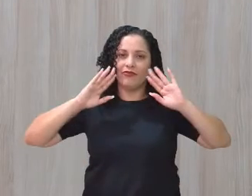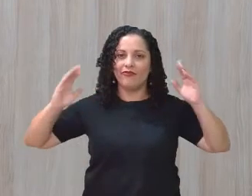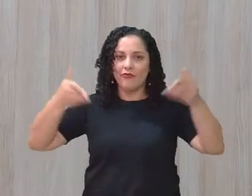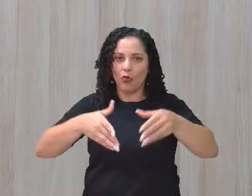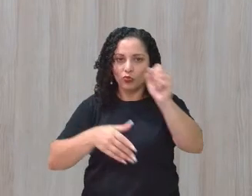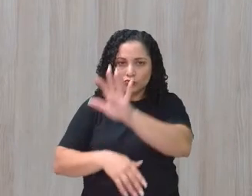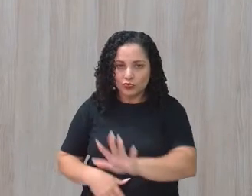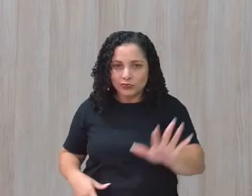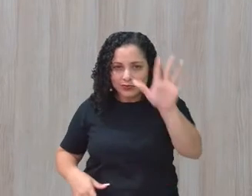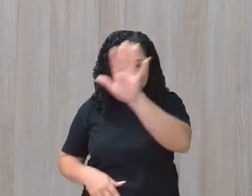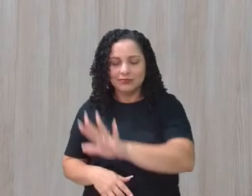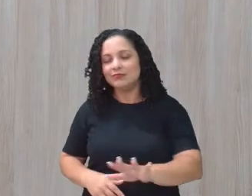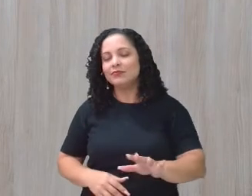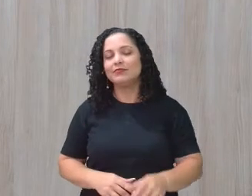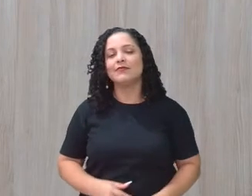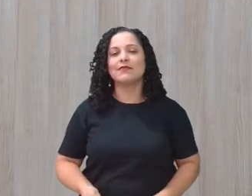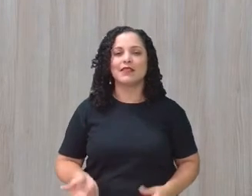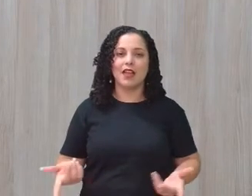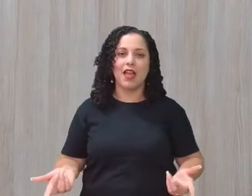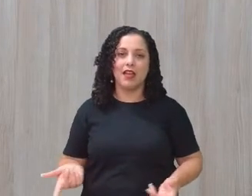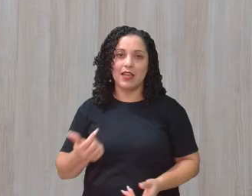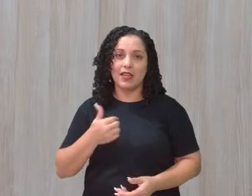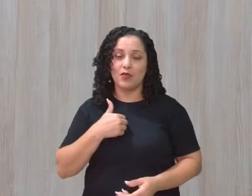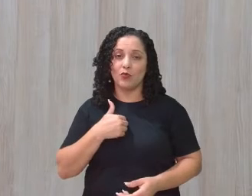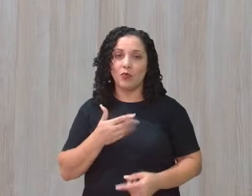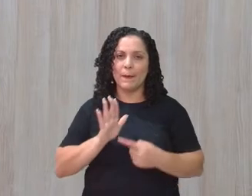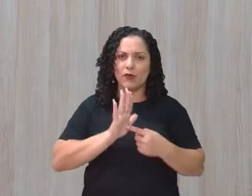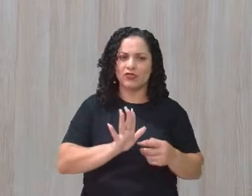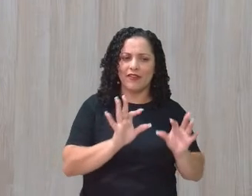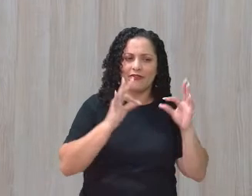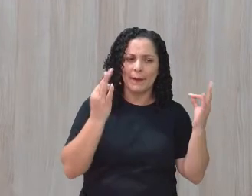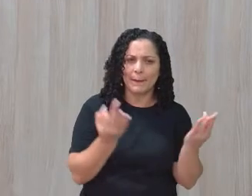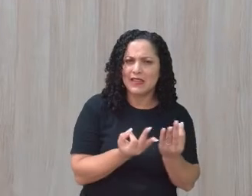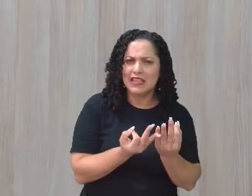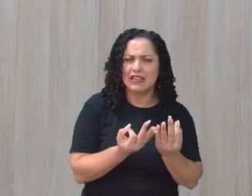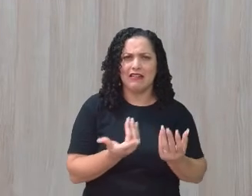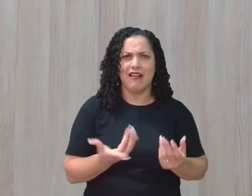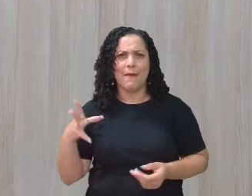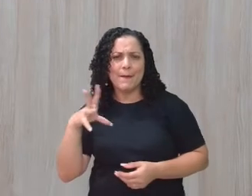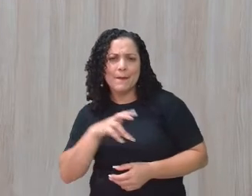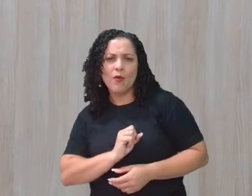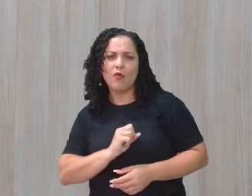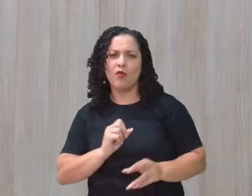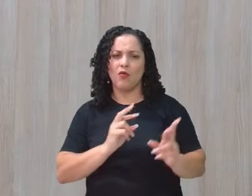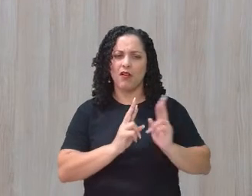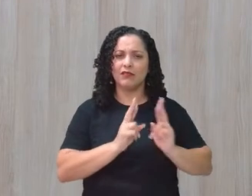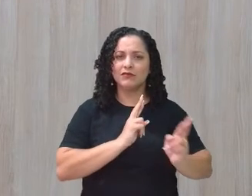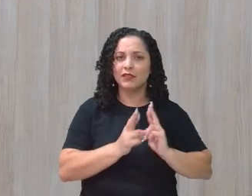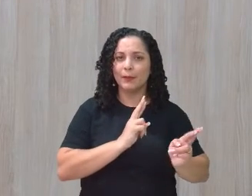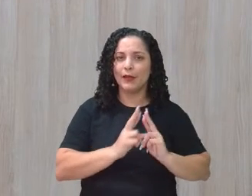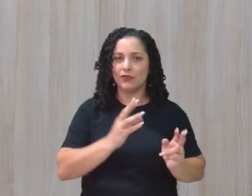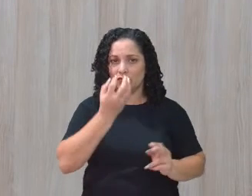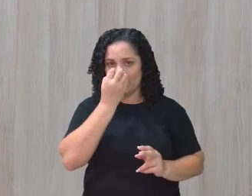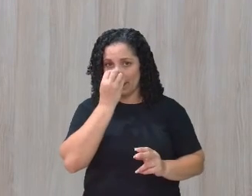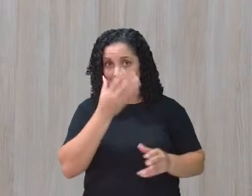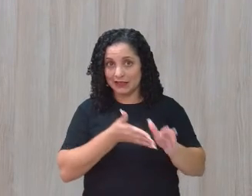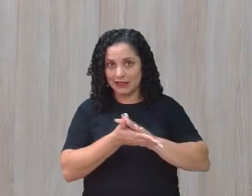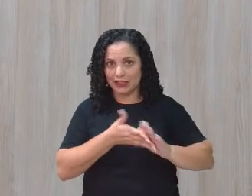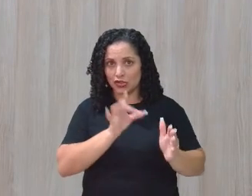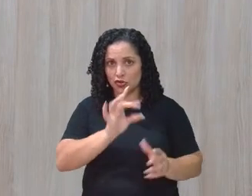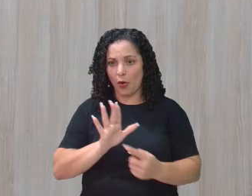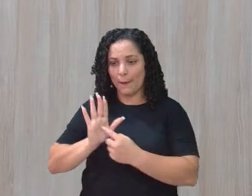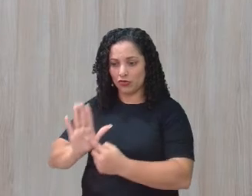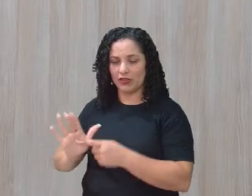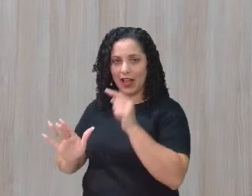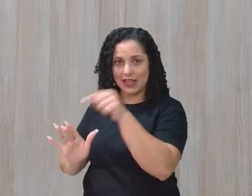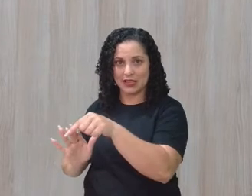estrutura específica. Então, se eu não mostro a família do palhaço, se eu não mostro os amores do palhaço, se eu mostro ele apenas caracterizado, eu estou